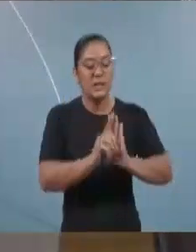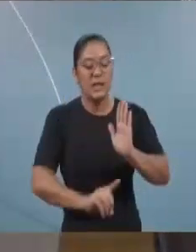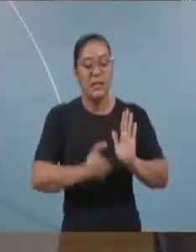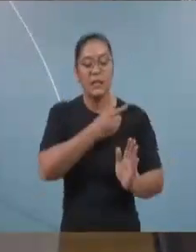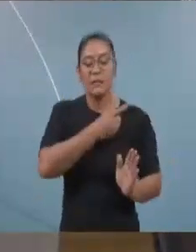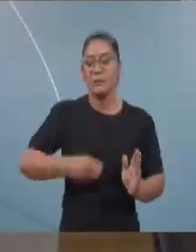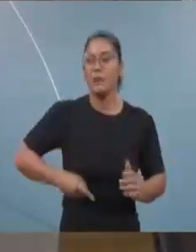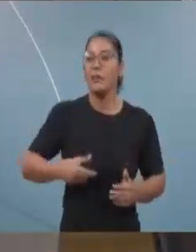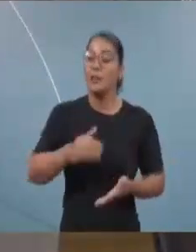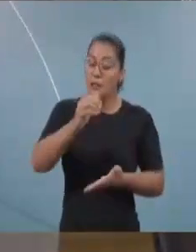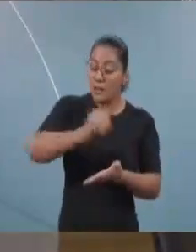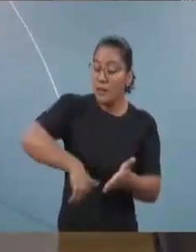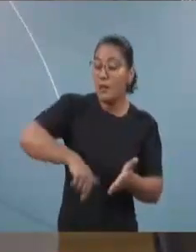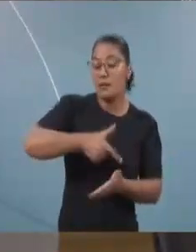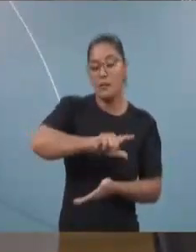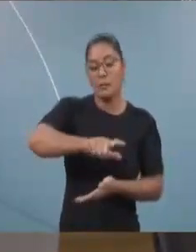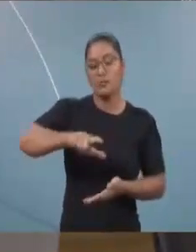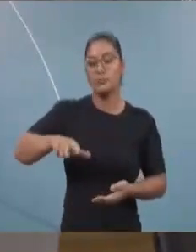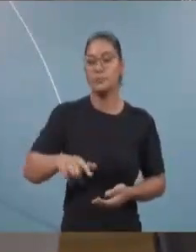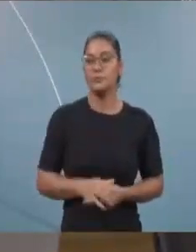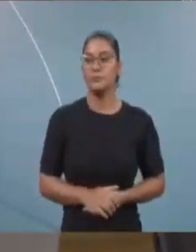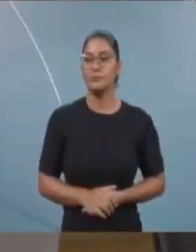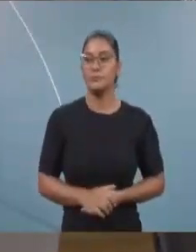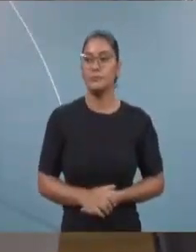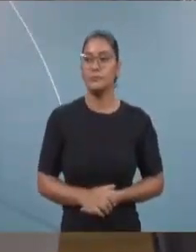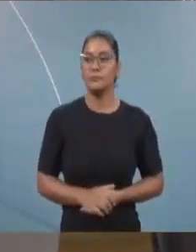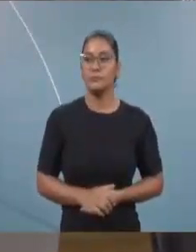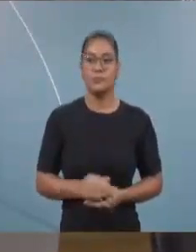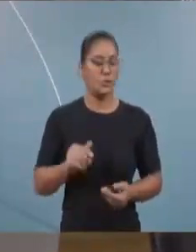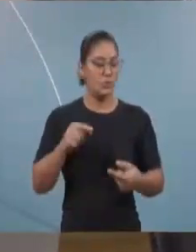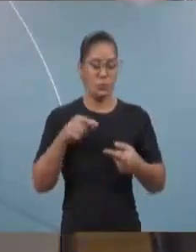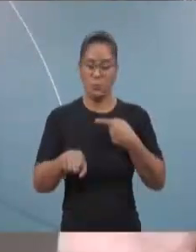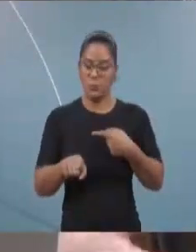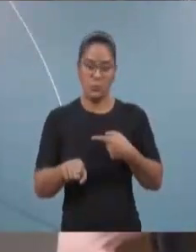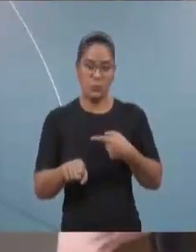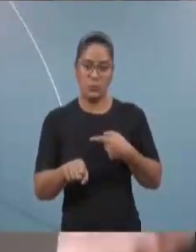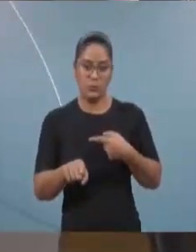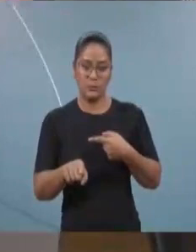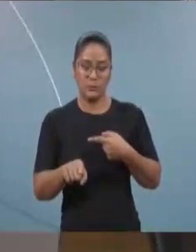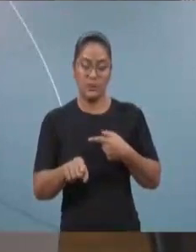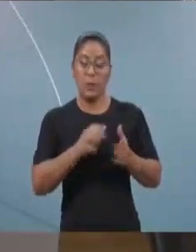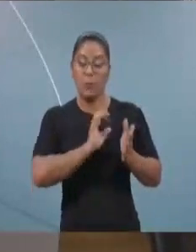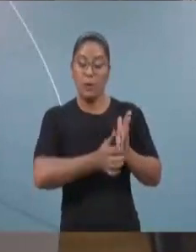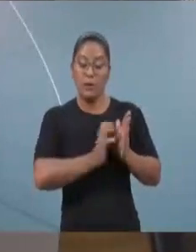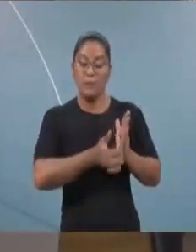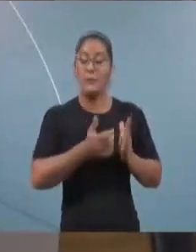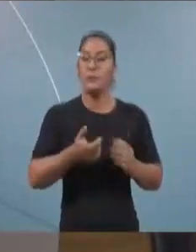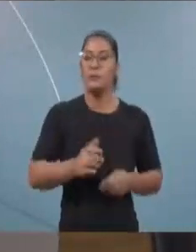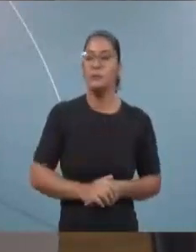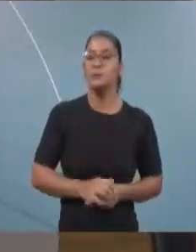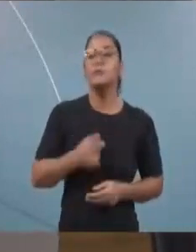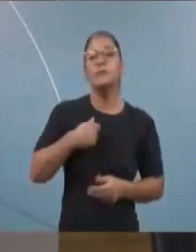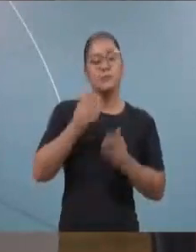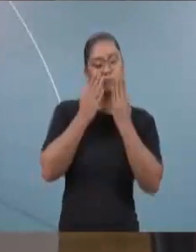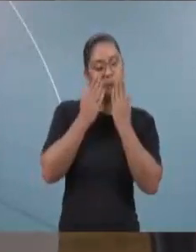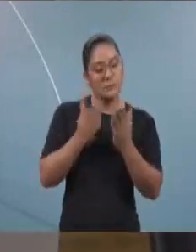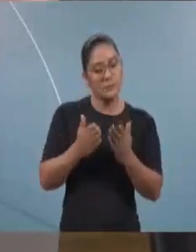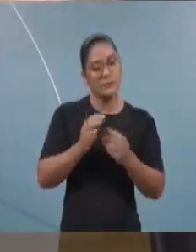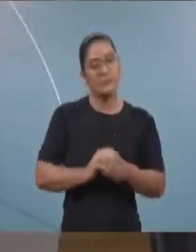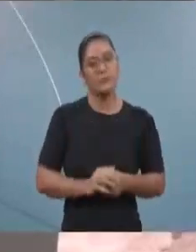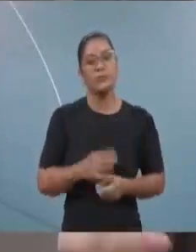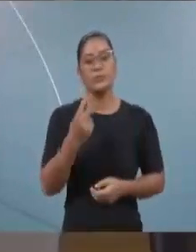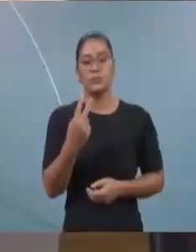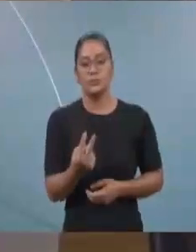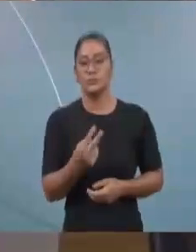gente também vai ter que tirar o direito de outros então isso eu não concordo é um é um parlamentar colega então eu vou atender o pedido de um e vou